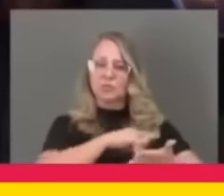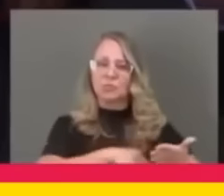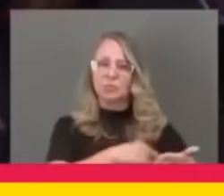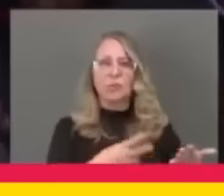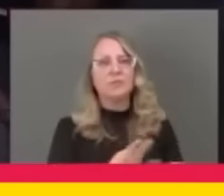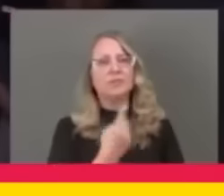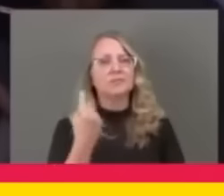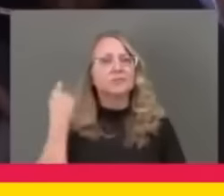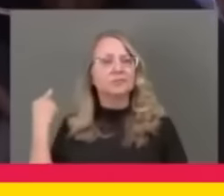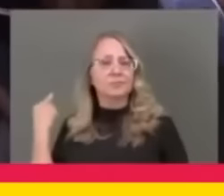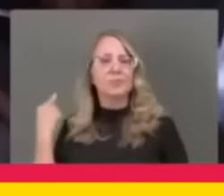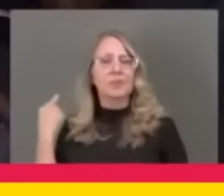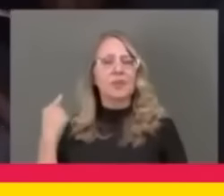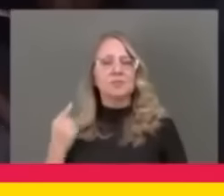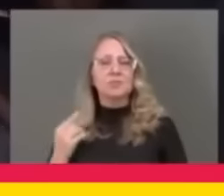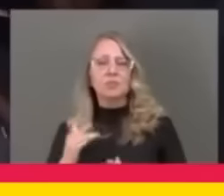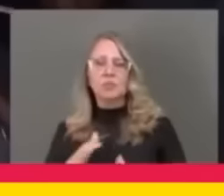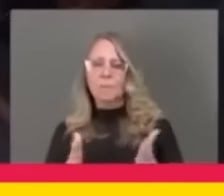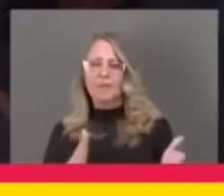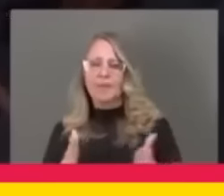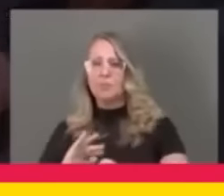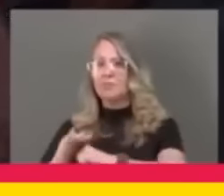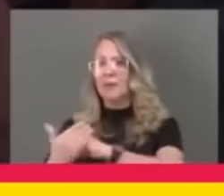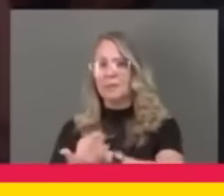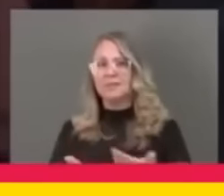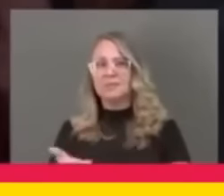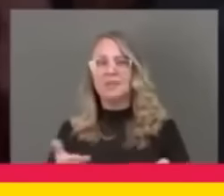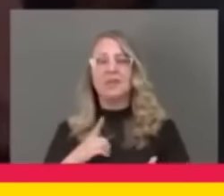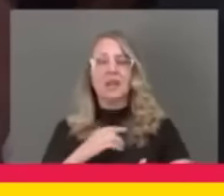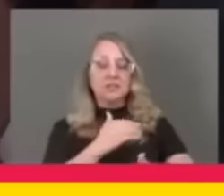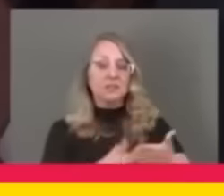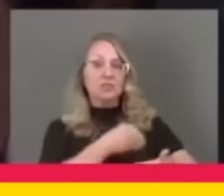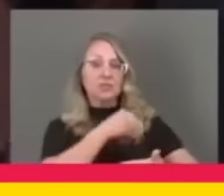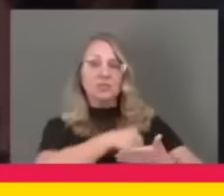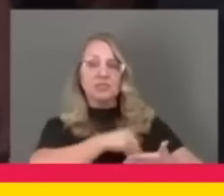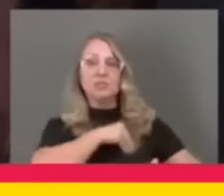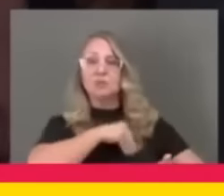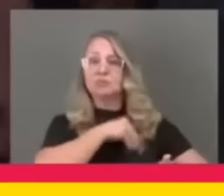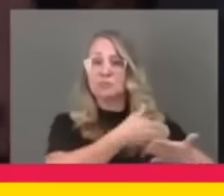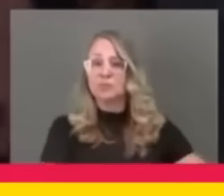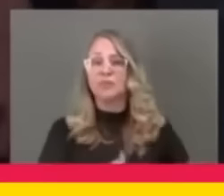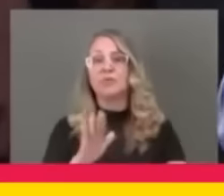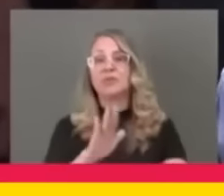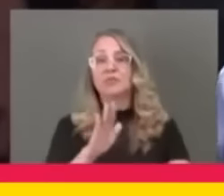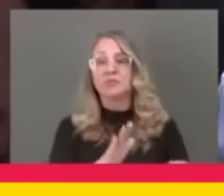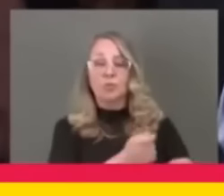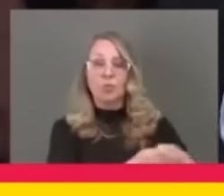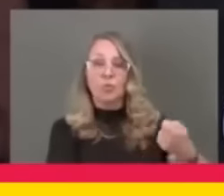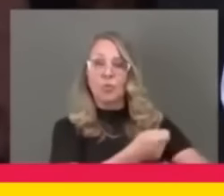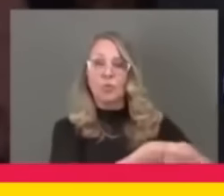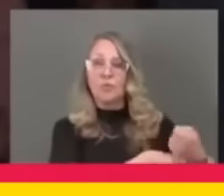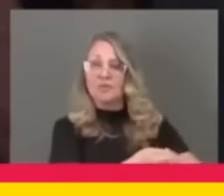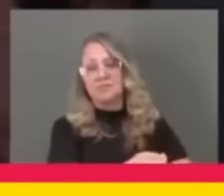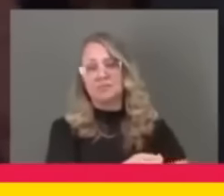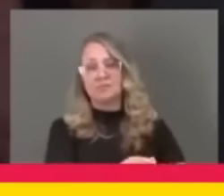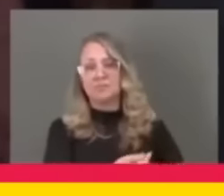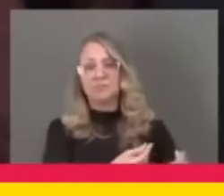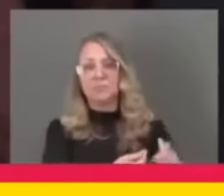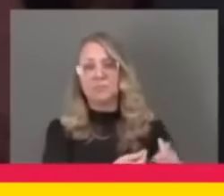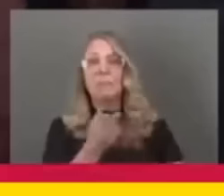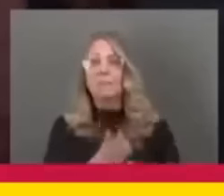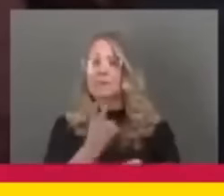ocorreu no meio da pandemia onde a desoneração da folha foi o que ajudou o comércio manter